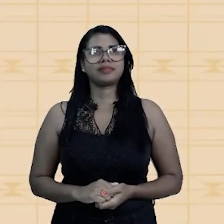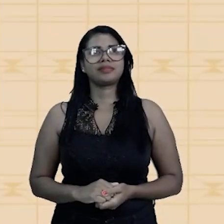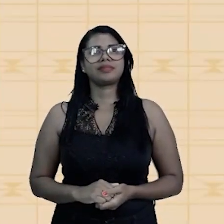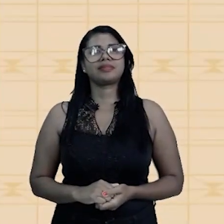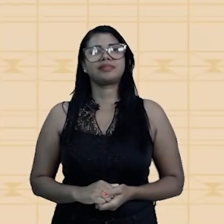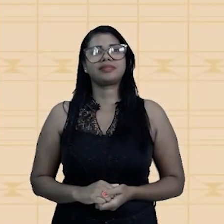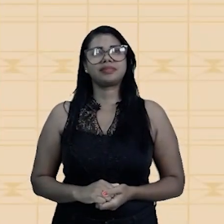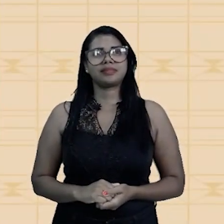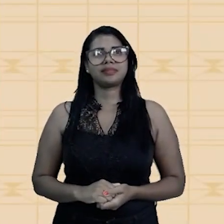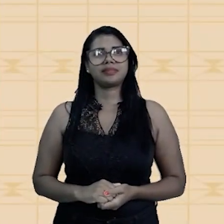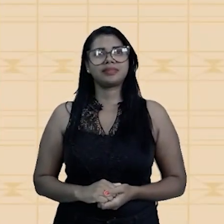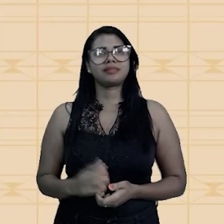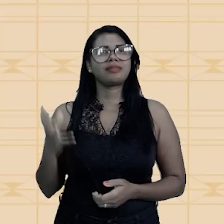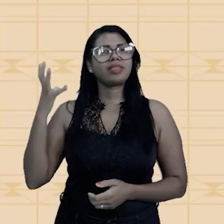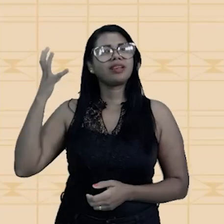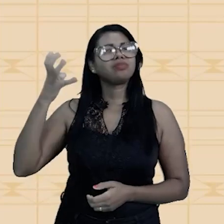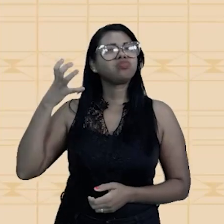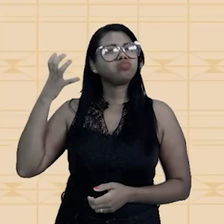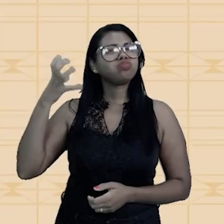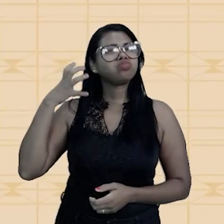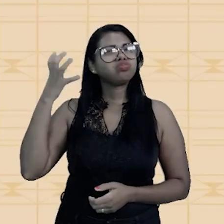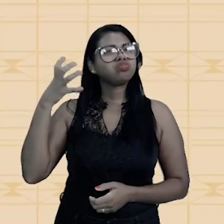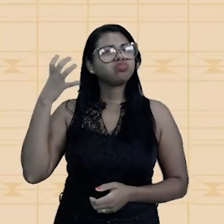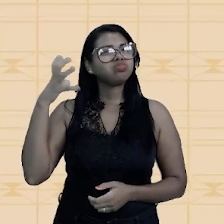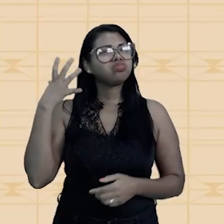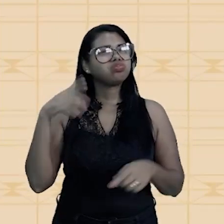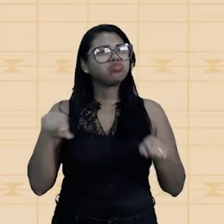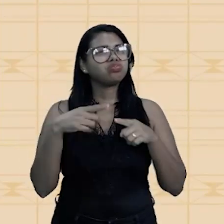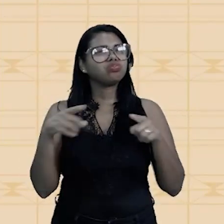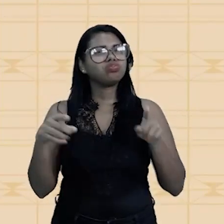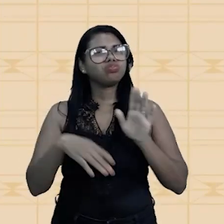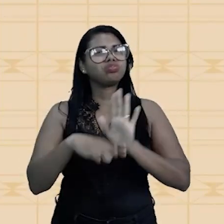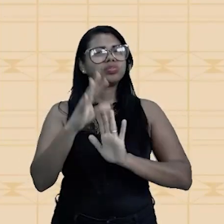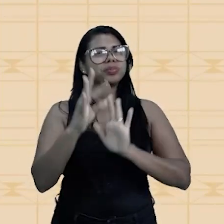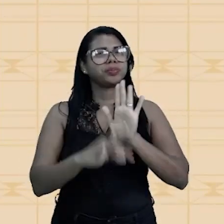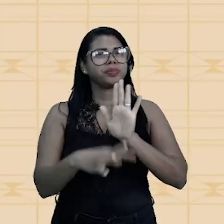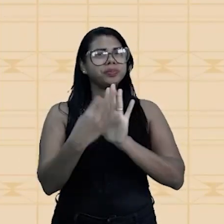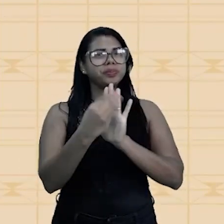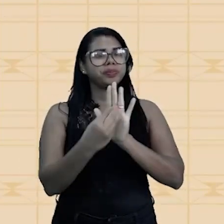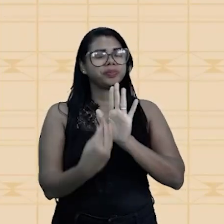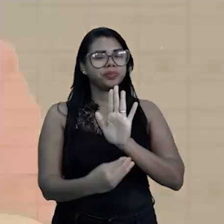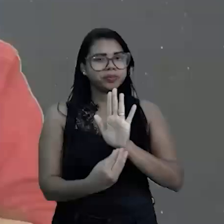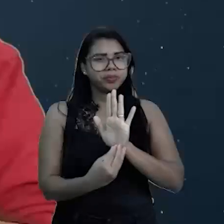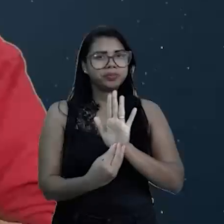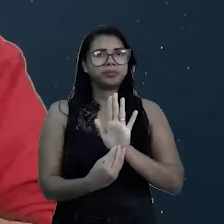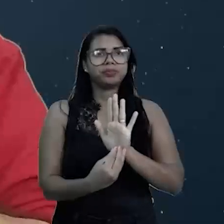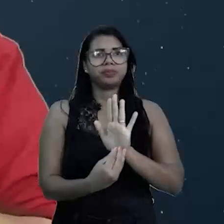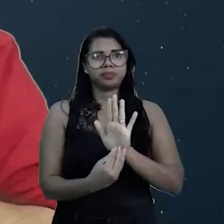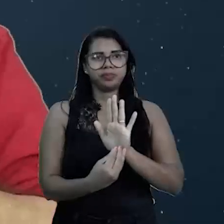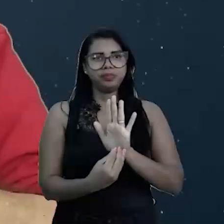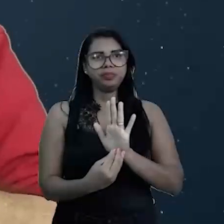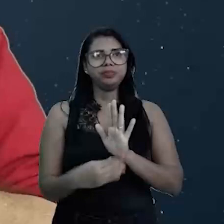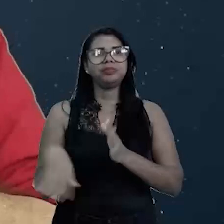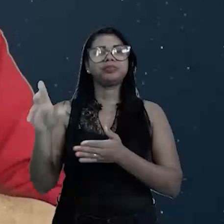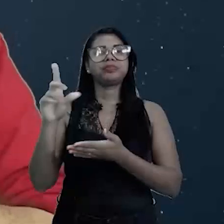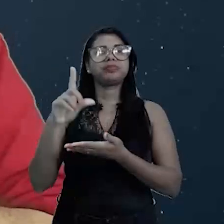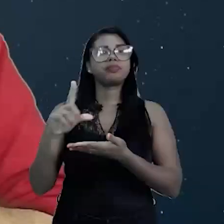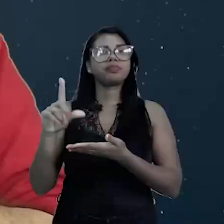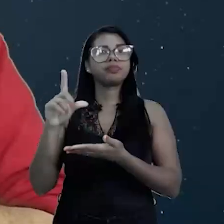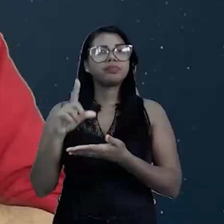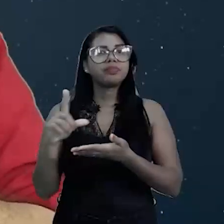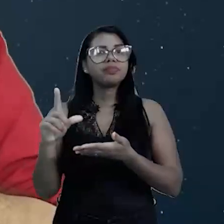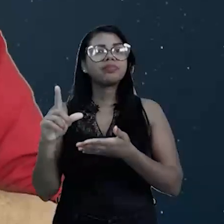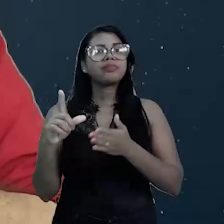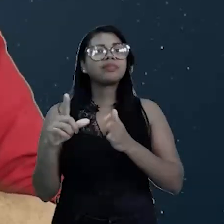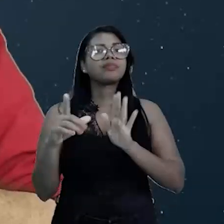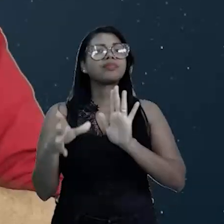ó. Sonoridade, musicalidade presente no texto. Nós encontramos as aliterações,